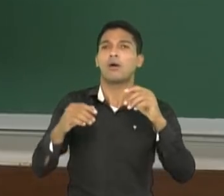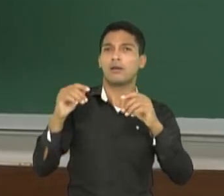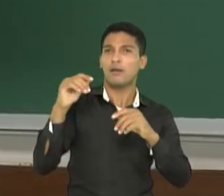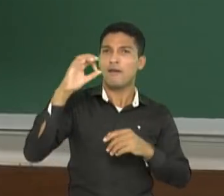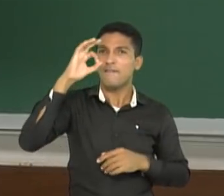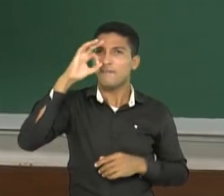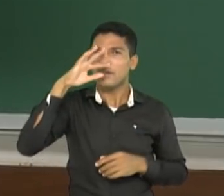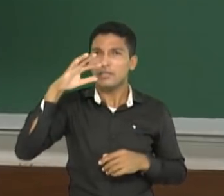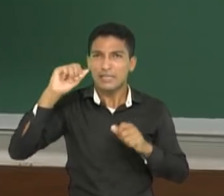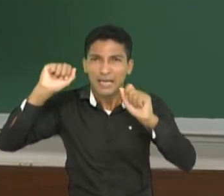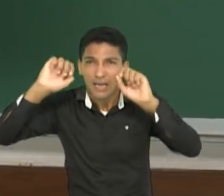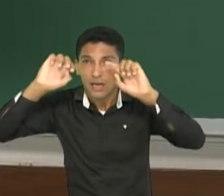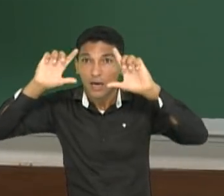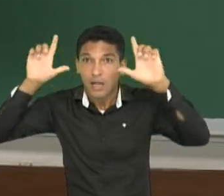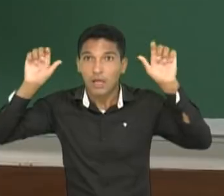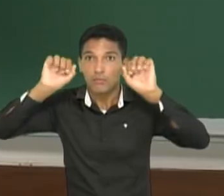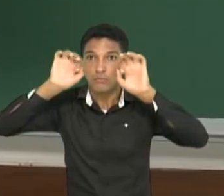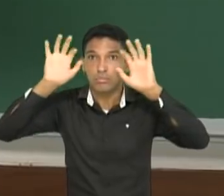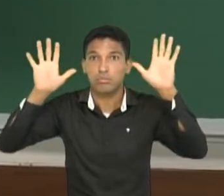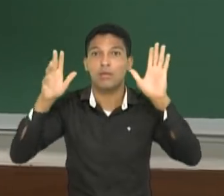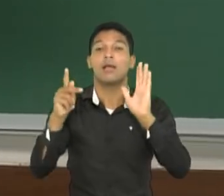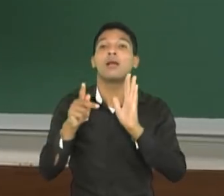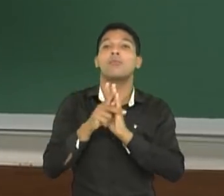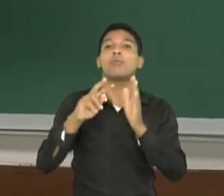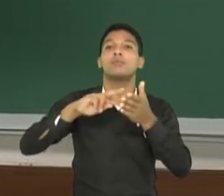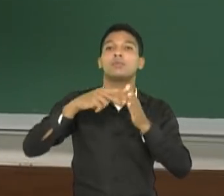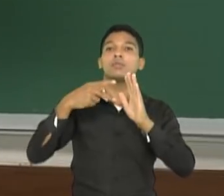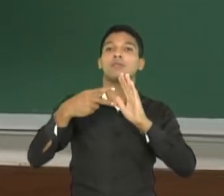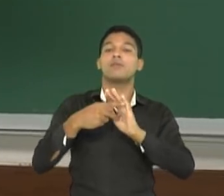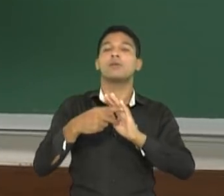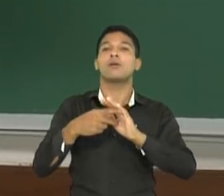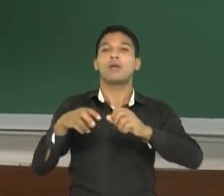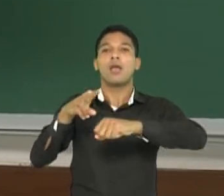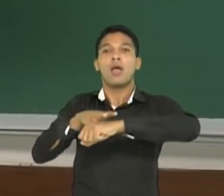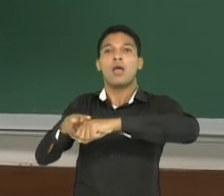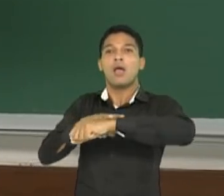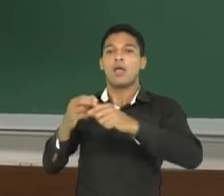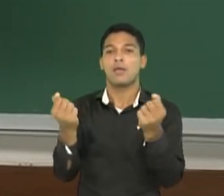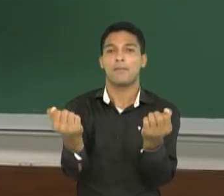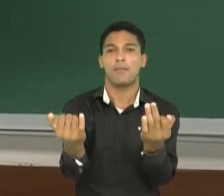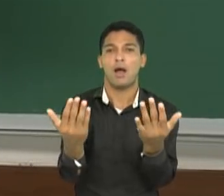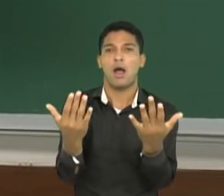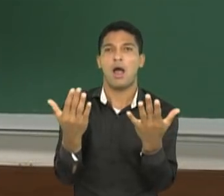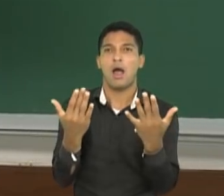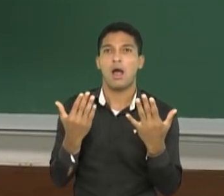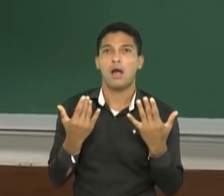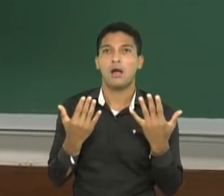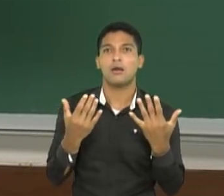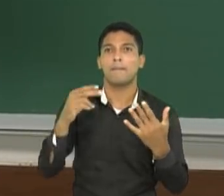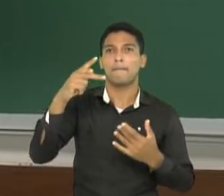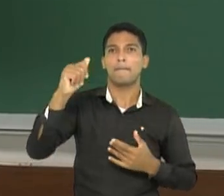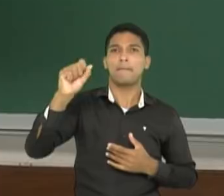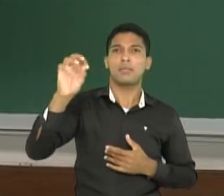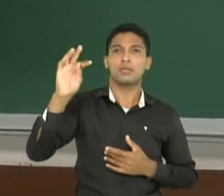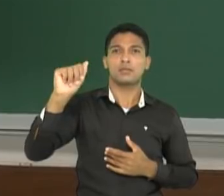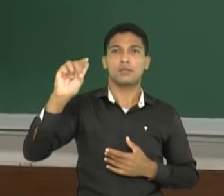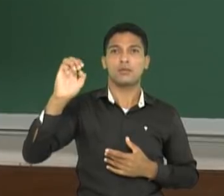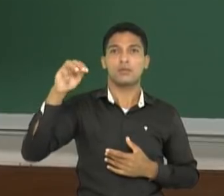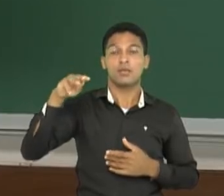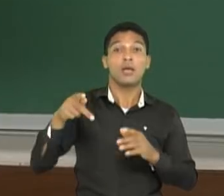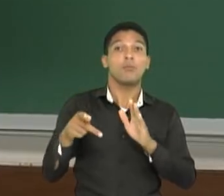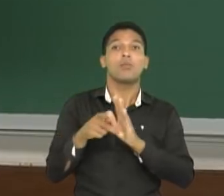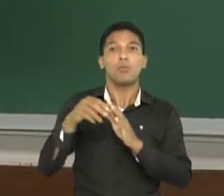as áreas de pastagens, que indicam áreas de criação de animais, de atividade de pecuária no espaço rural da região